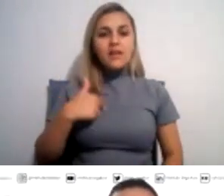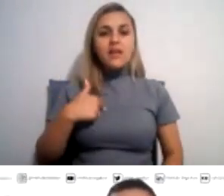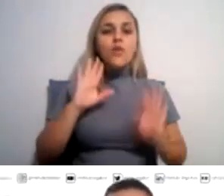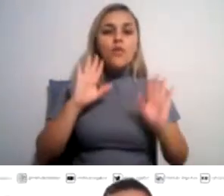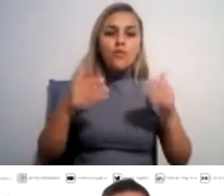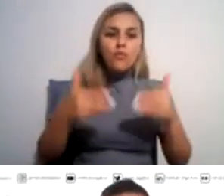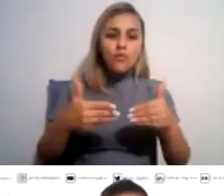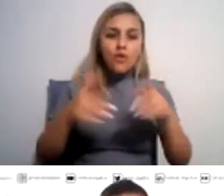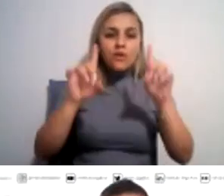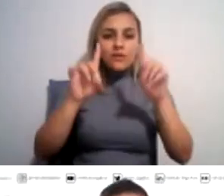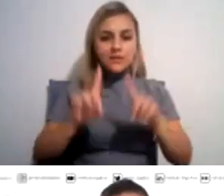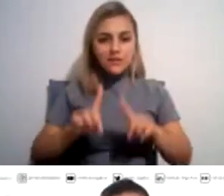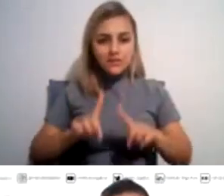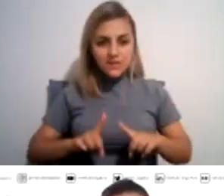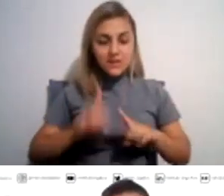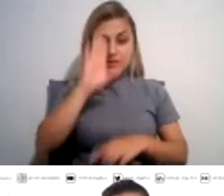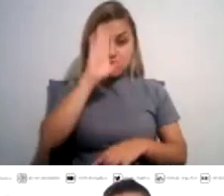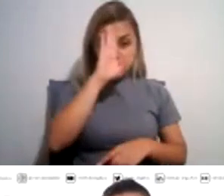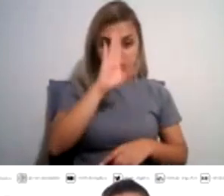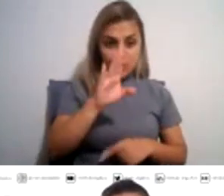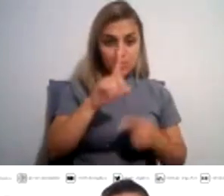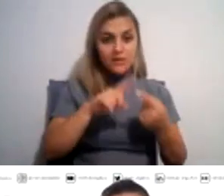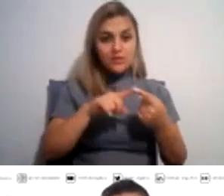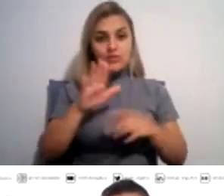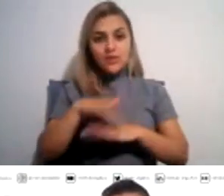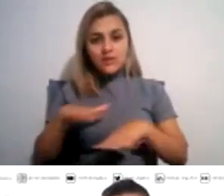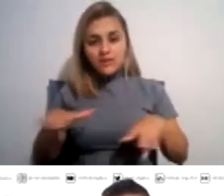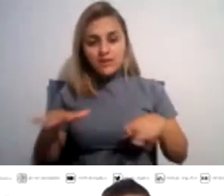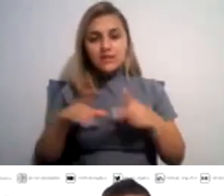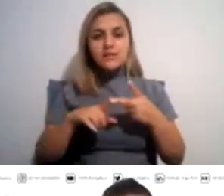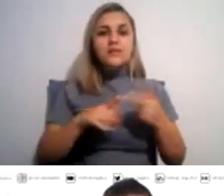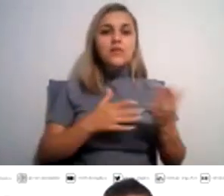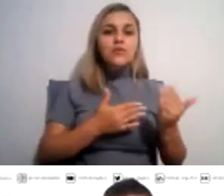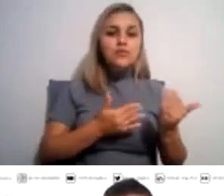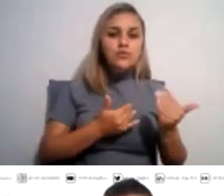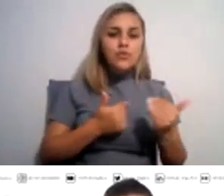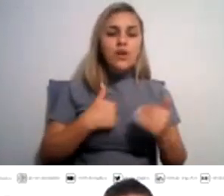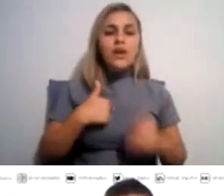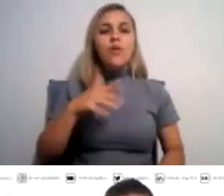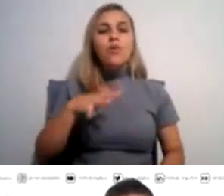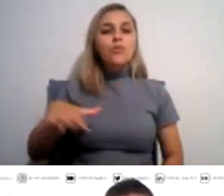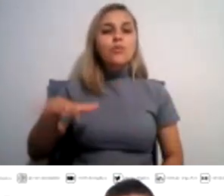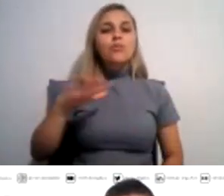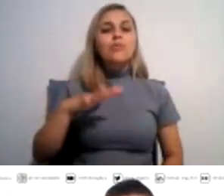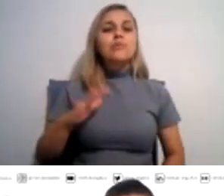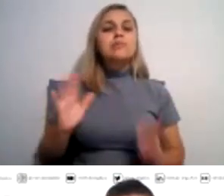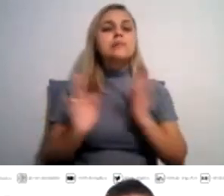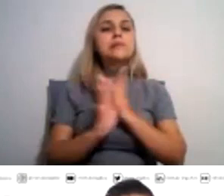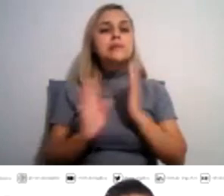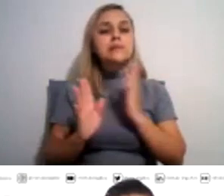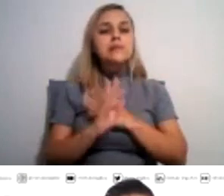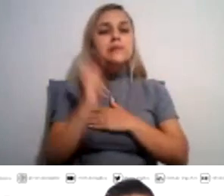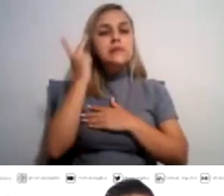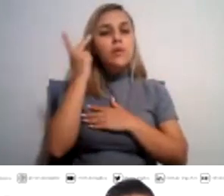deficiência, principalmente a criança e o adolescente. Eu sou de São Paulo, atuo quase todo o meu tempo